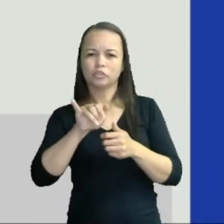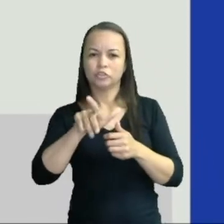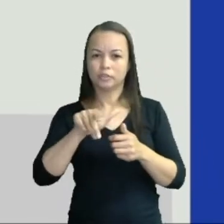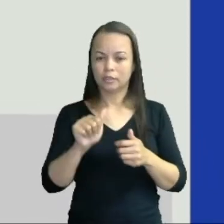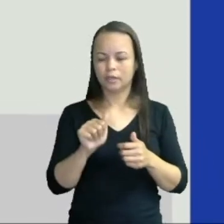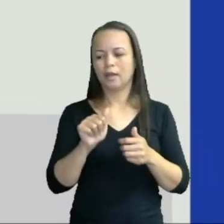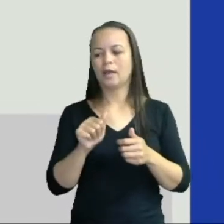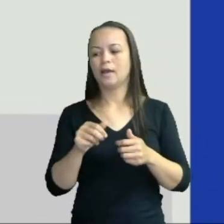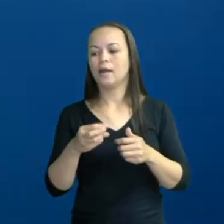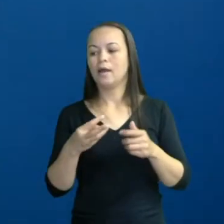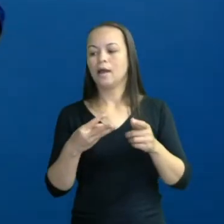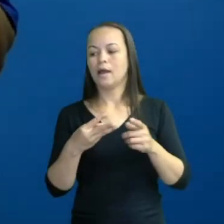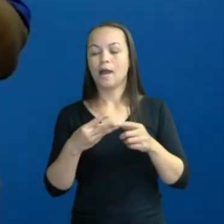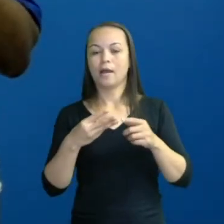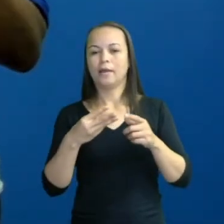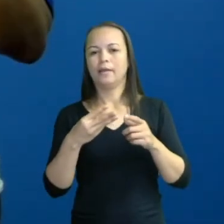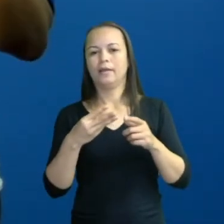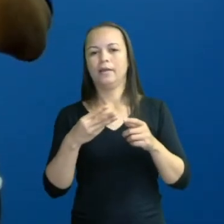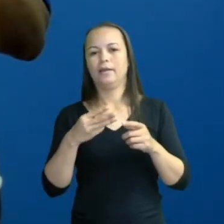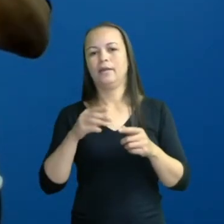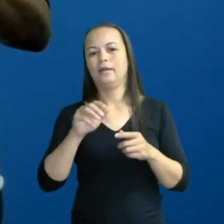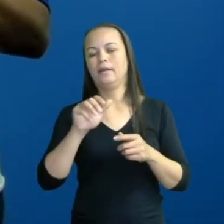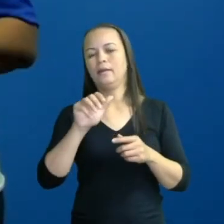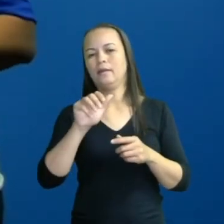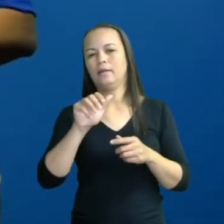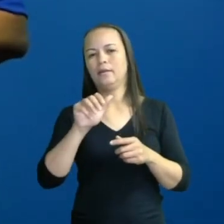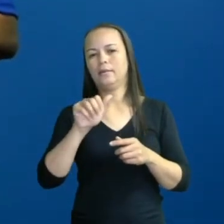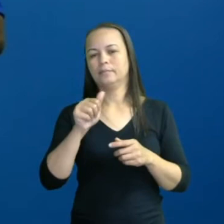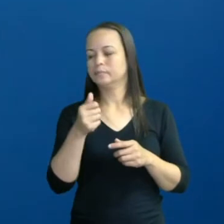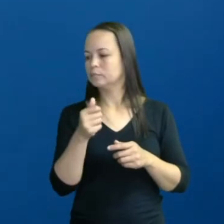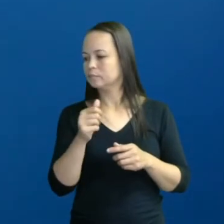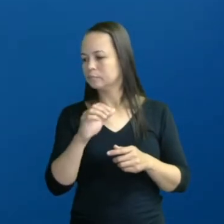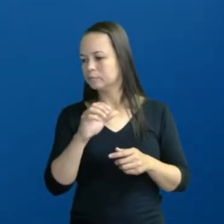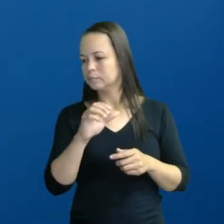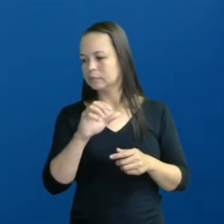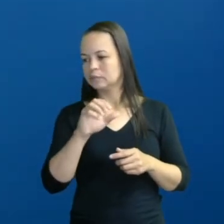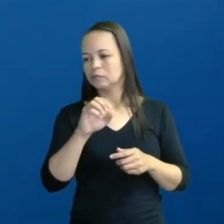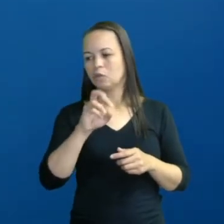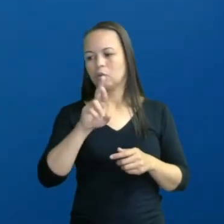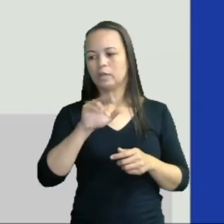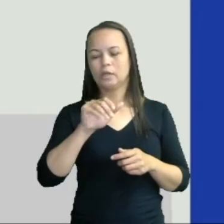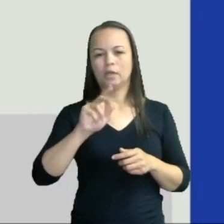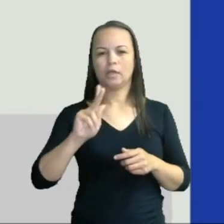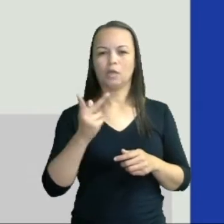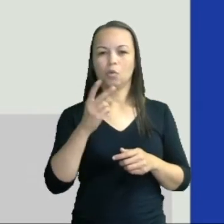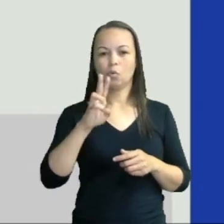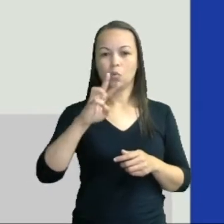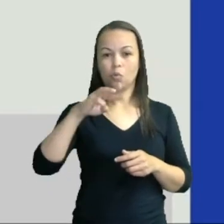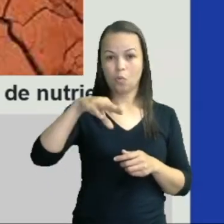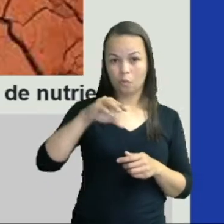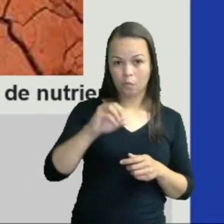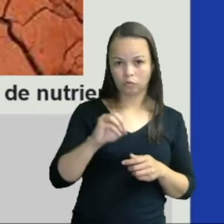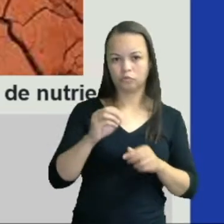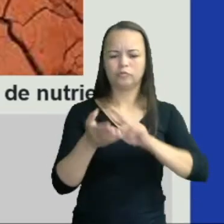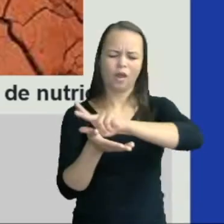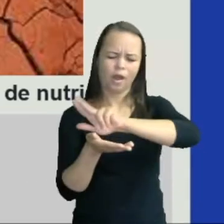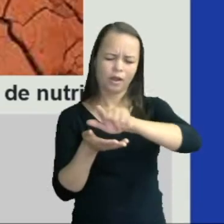rico em calcário. Nós vamos agora ver cada um deles, tá certo? Vamos comigo? Tela de novo, vamos